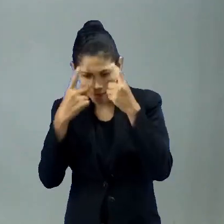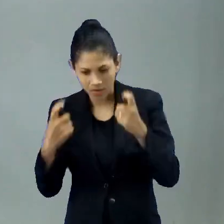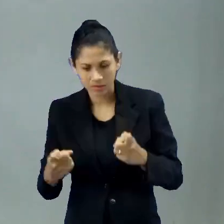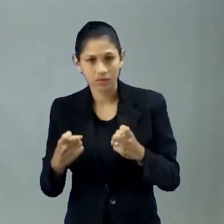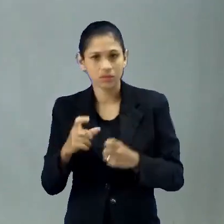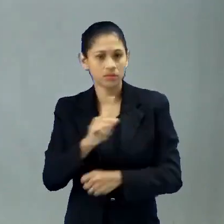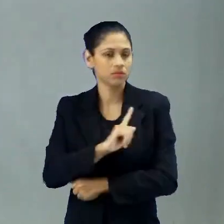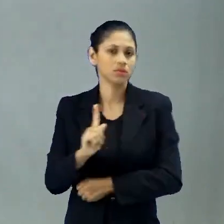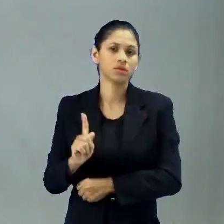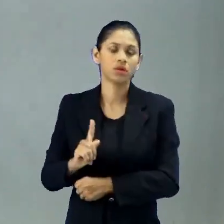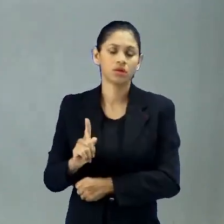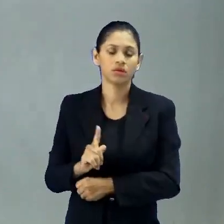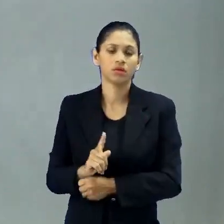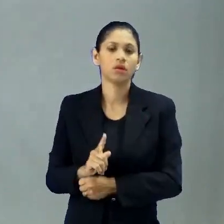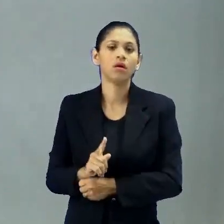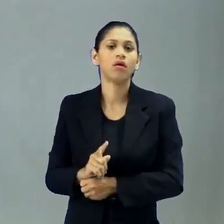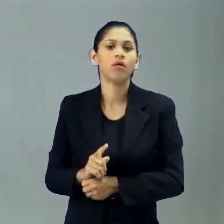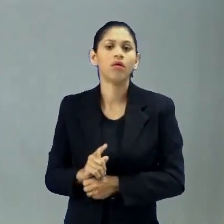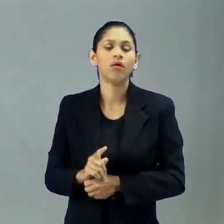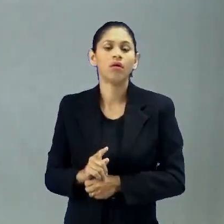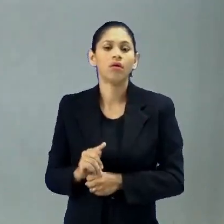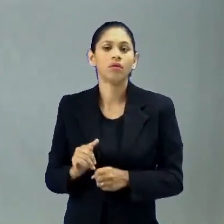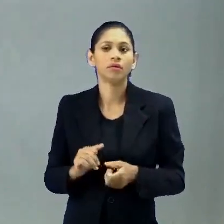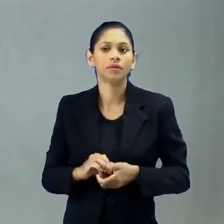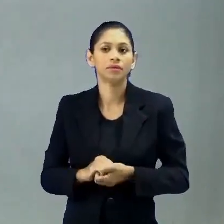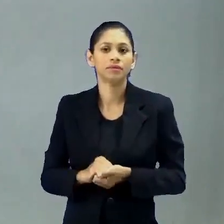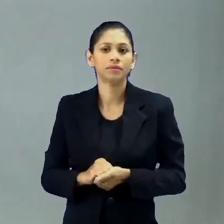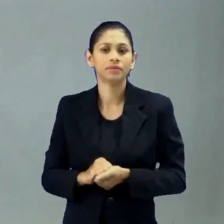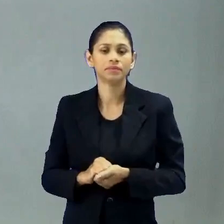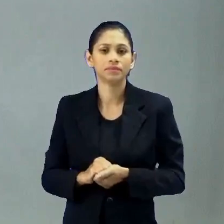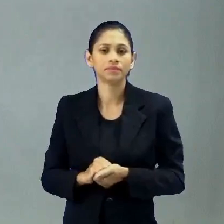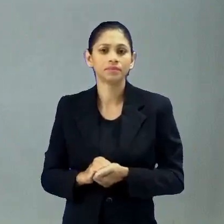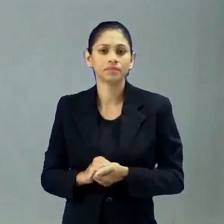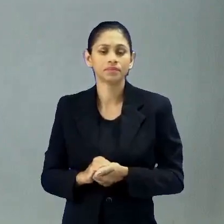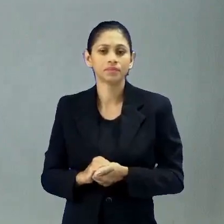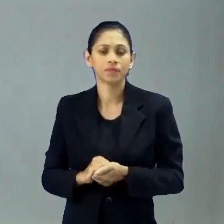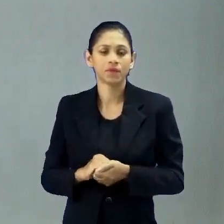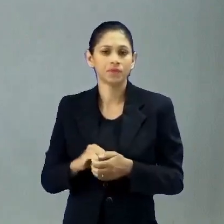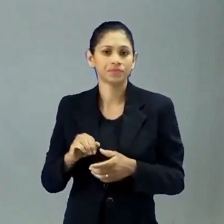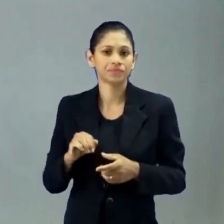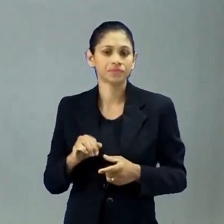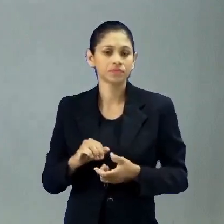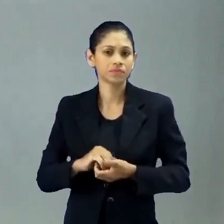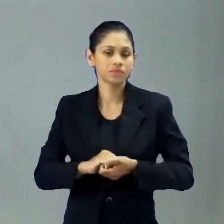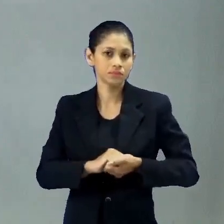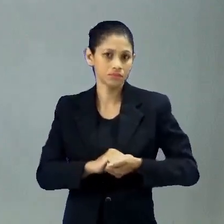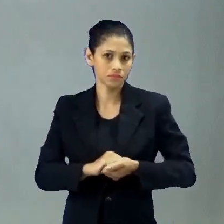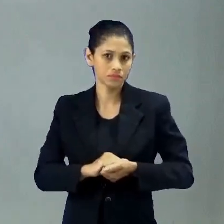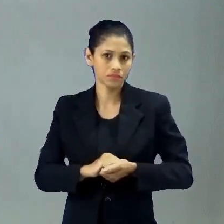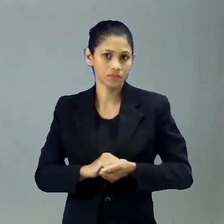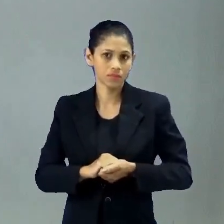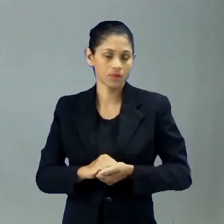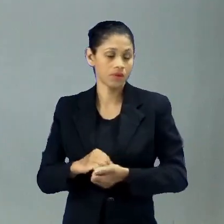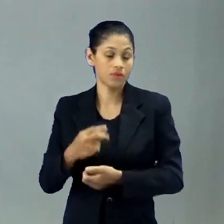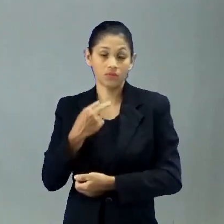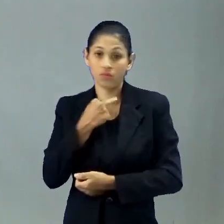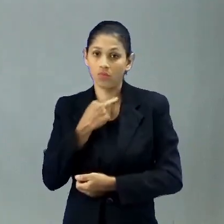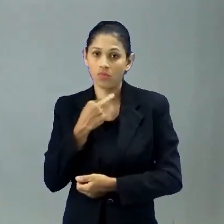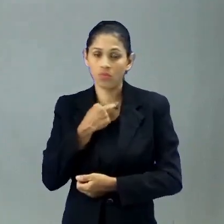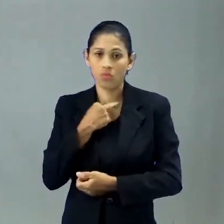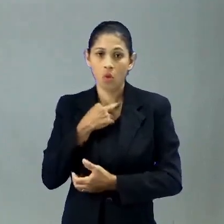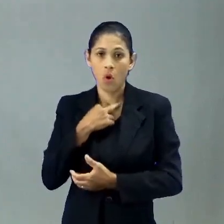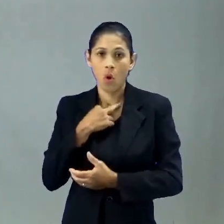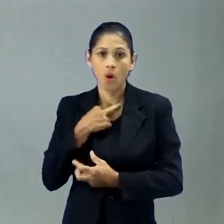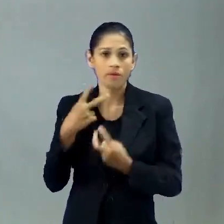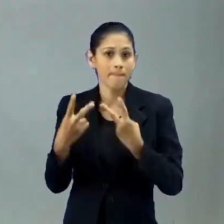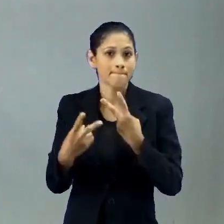assim, de uma maneira indevida, de uma forma inapropriada, manter uma pessoa, por exemplo, num cativeiro,